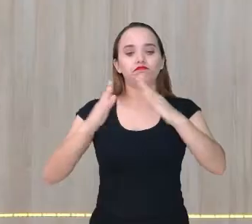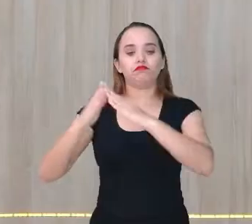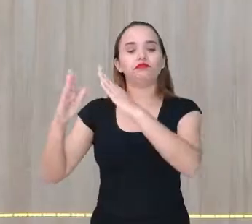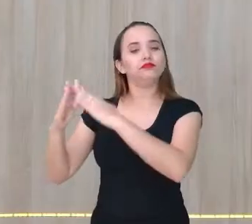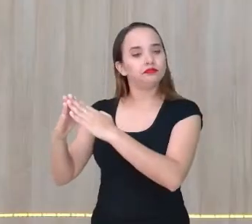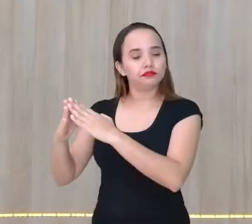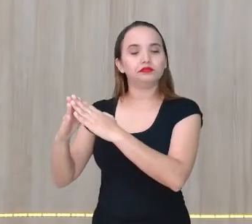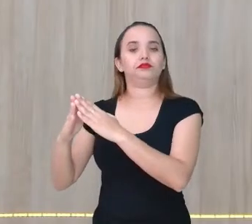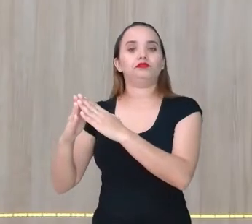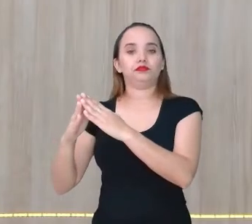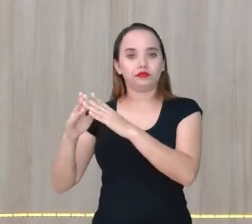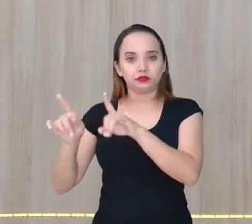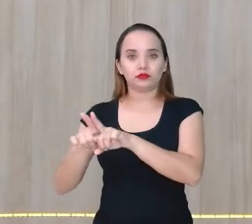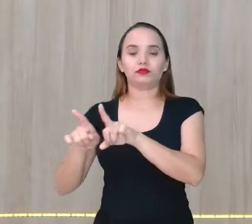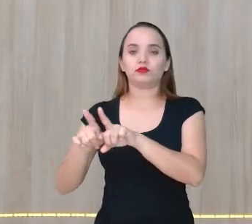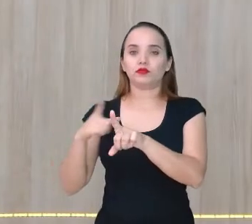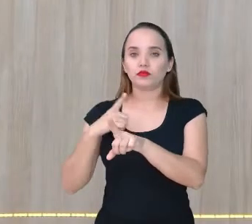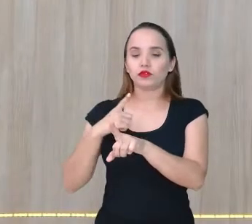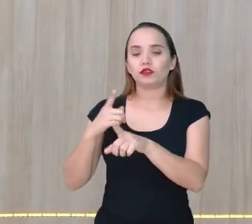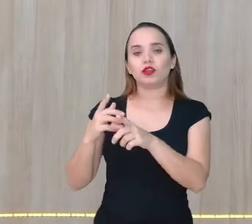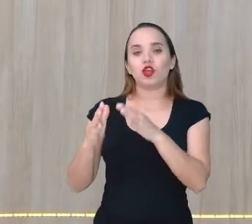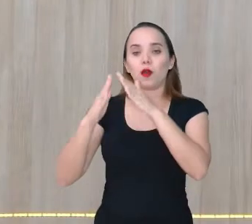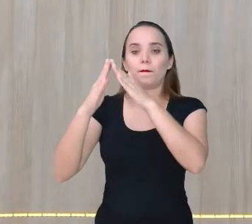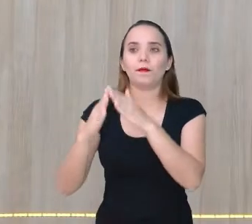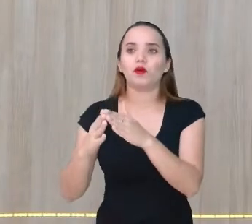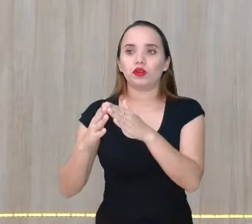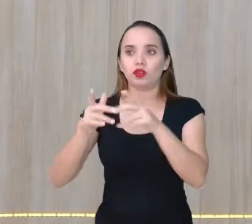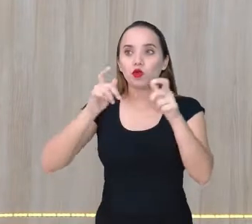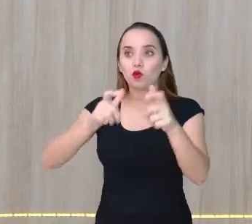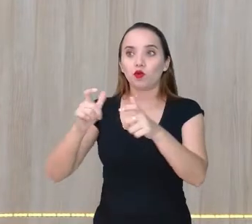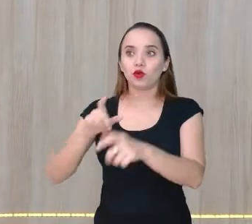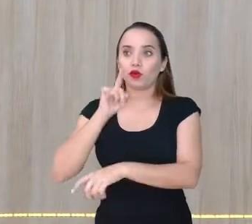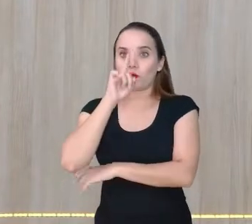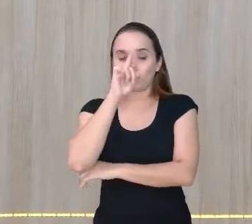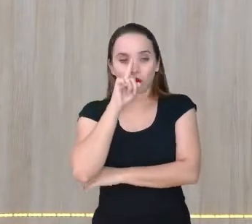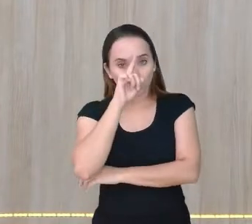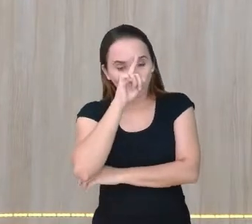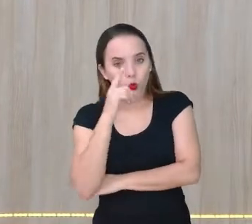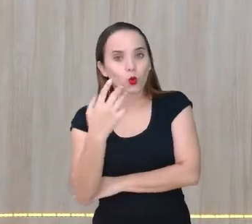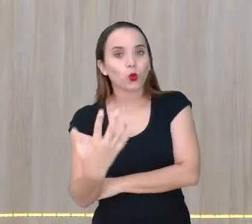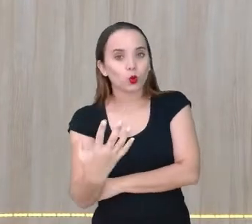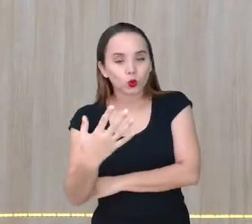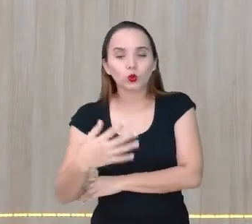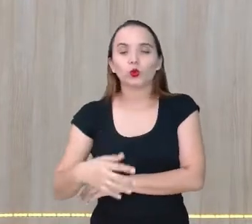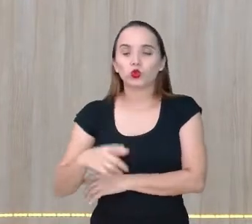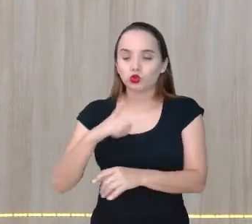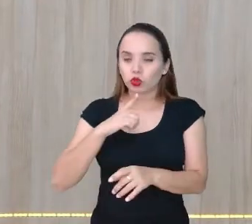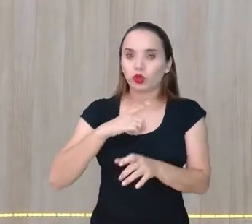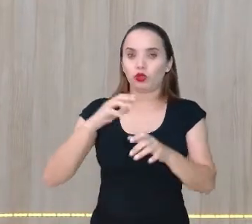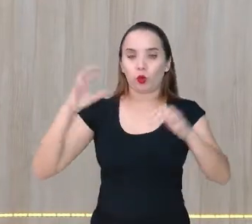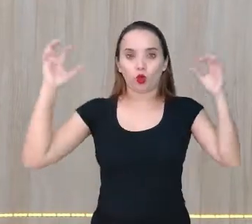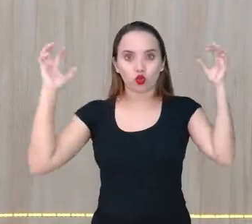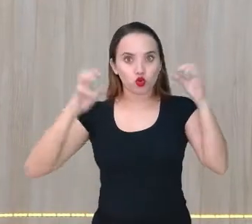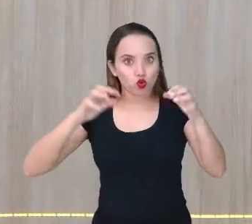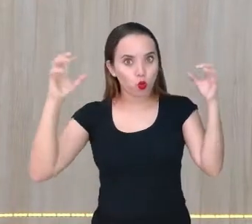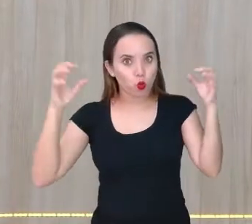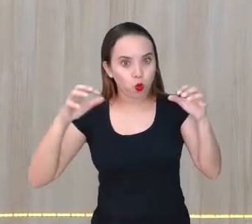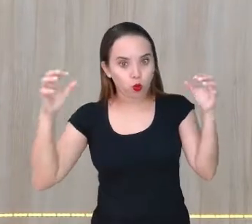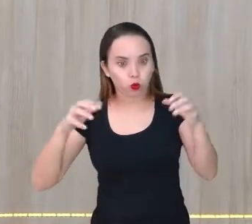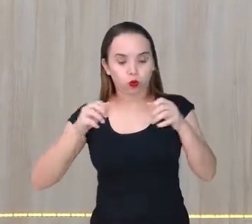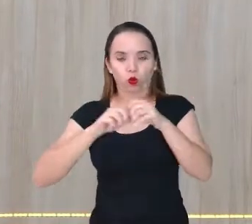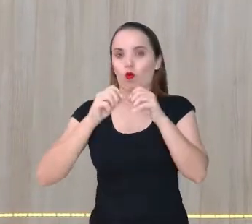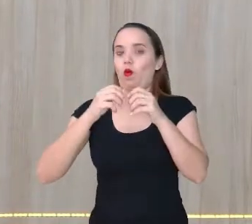da moradia aí em áreas de risco, né? Então a gente vê aí com as chuvas, tudo mais,